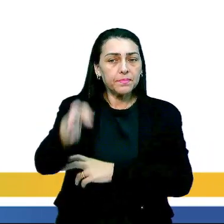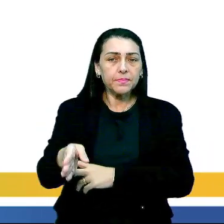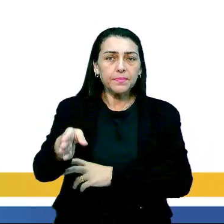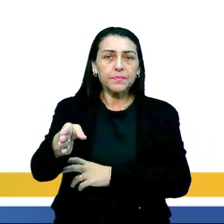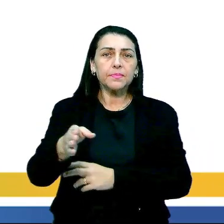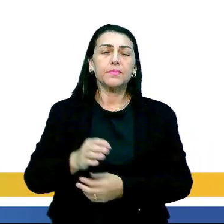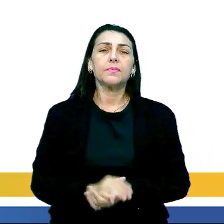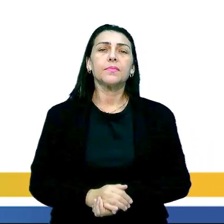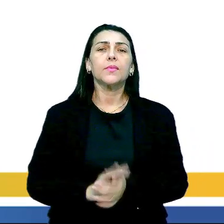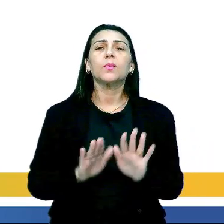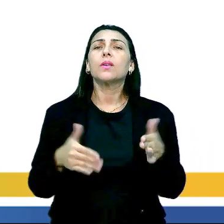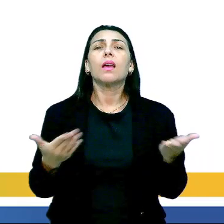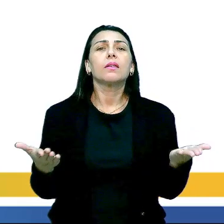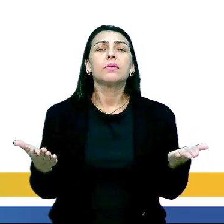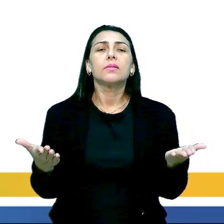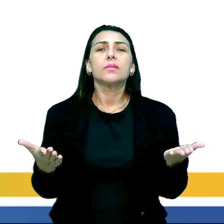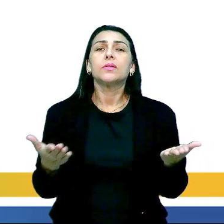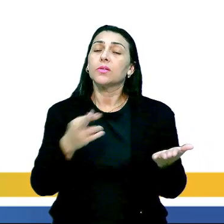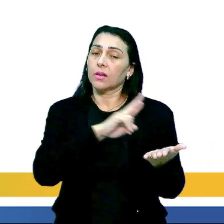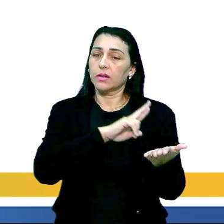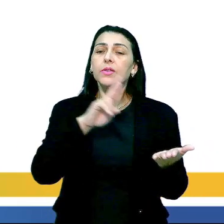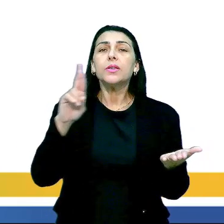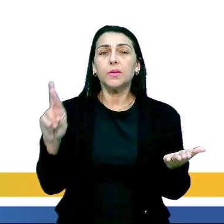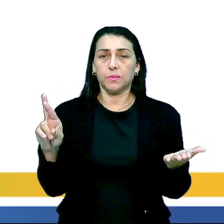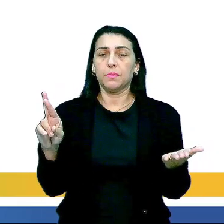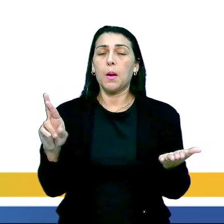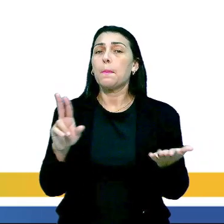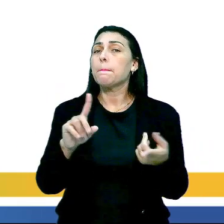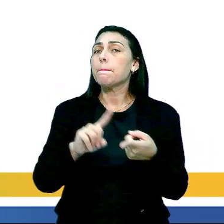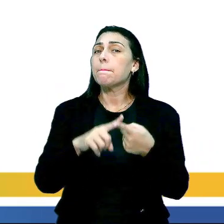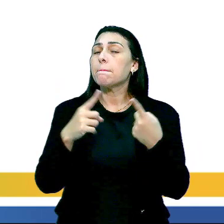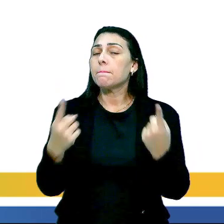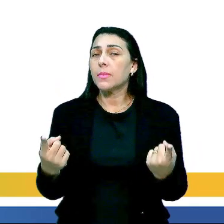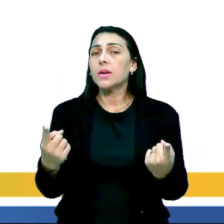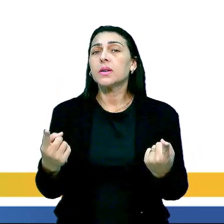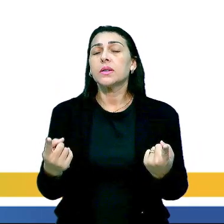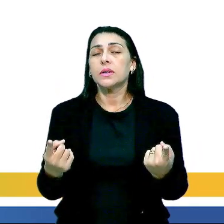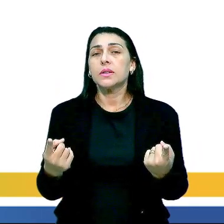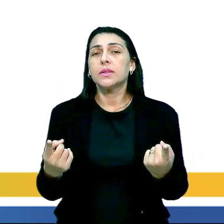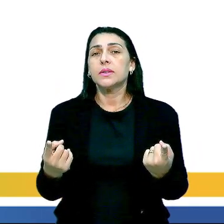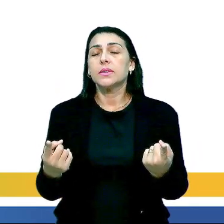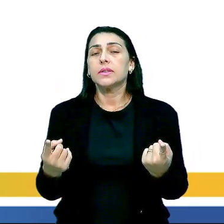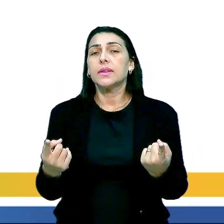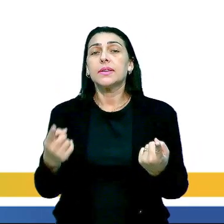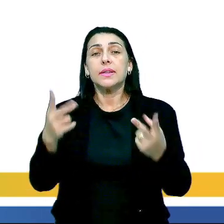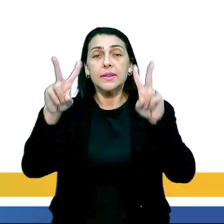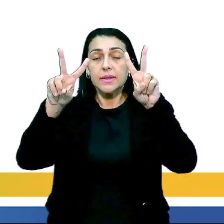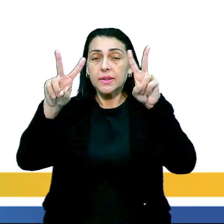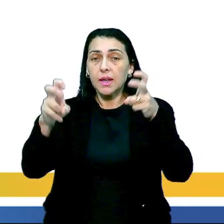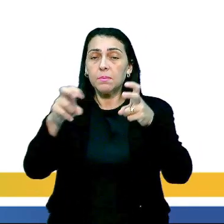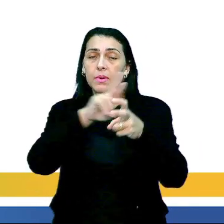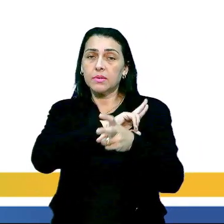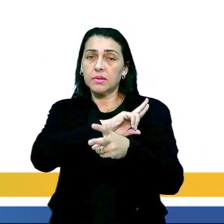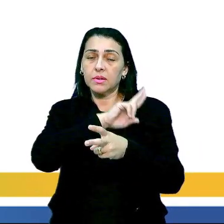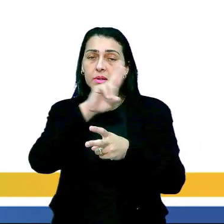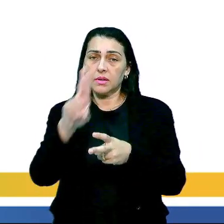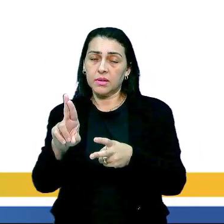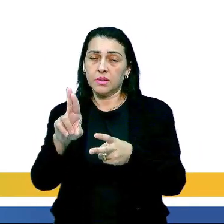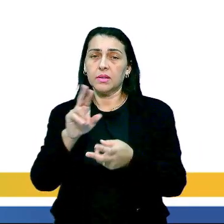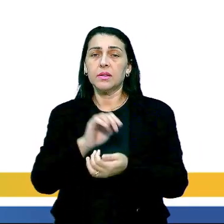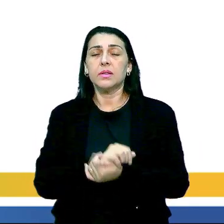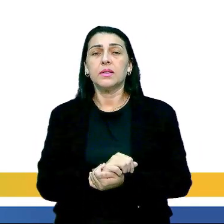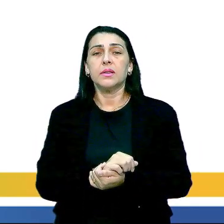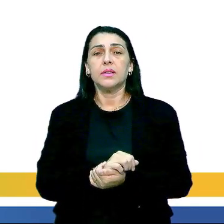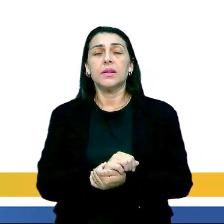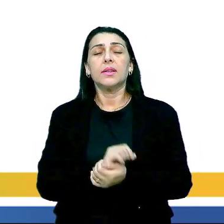principal trata a respeito do quê? De religião. Mas, ao mesmo tempo, essa temática da religião, ela